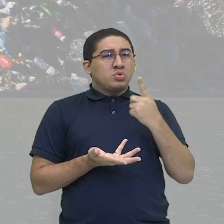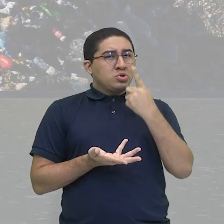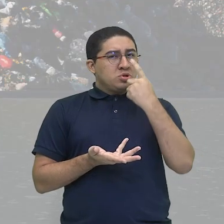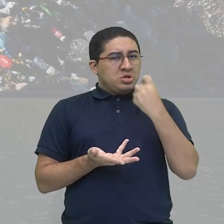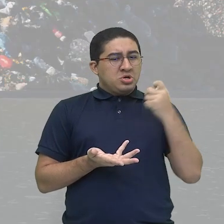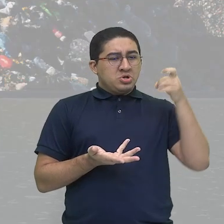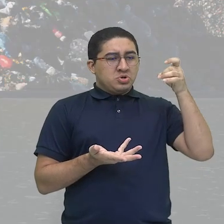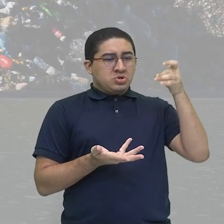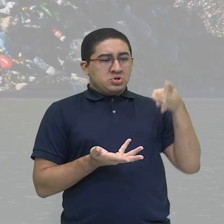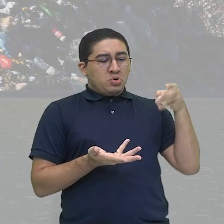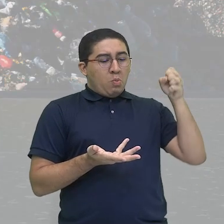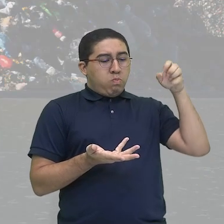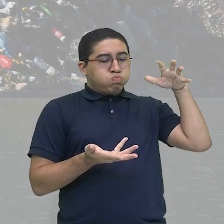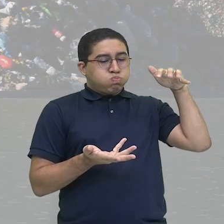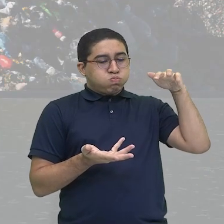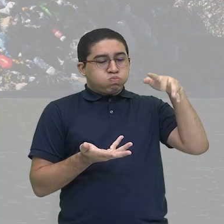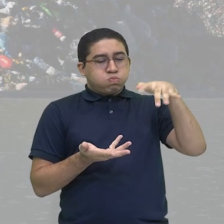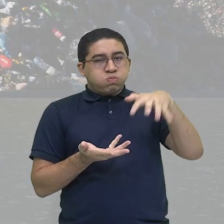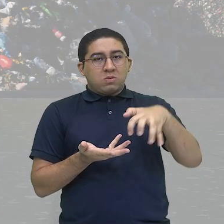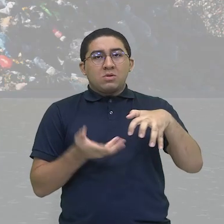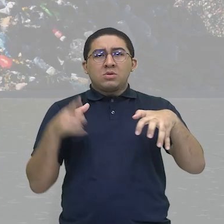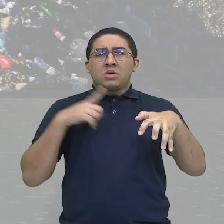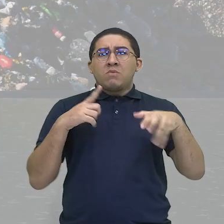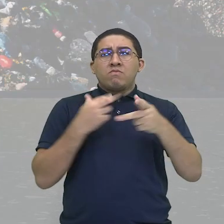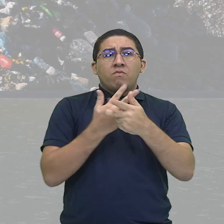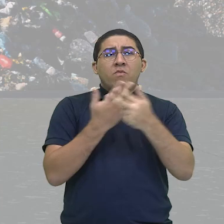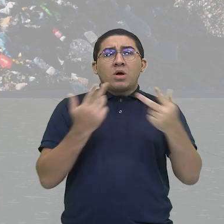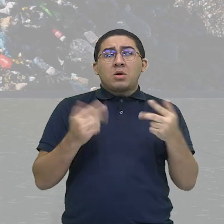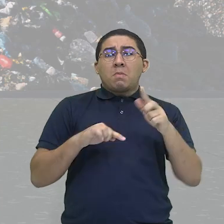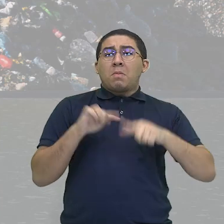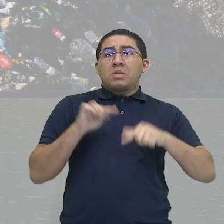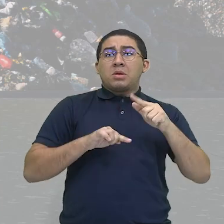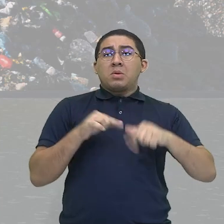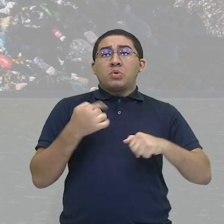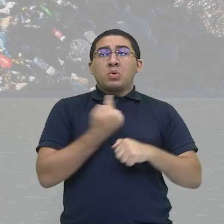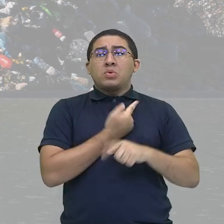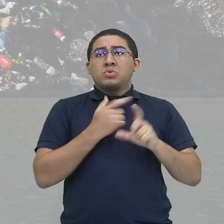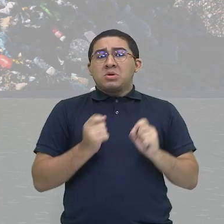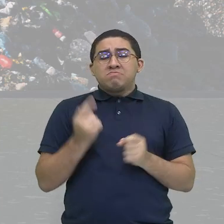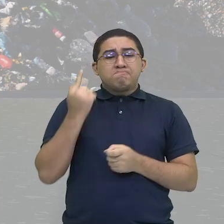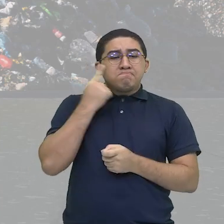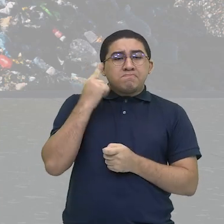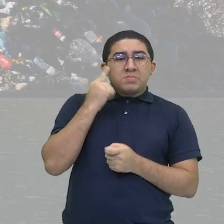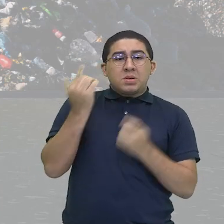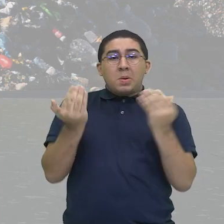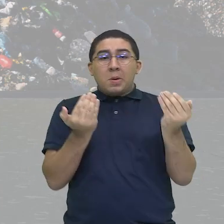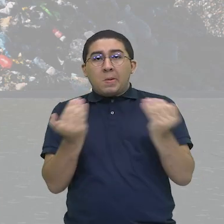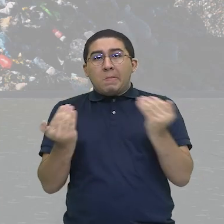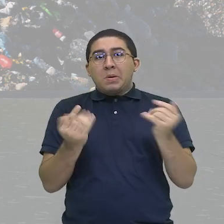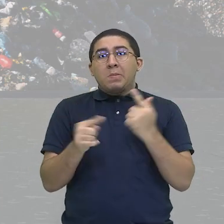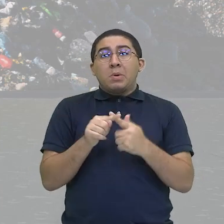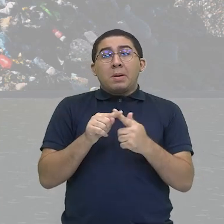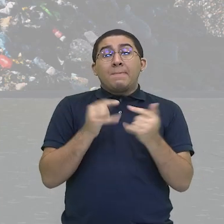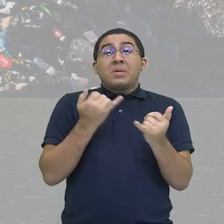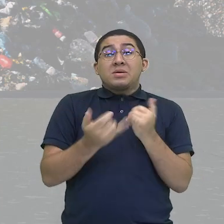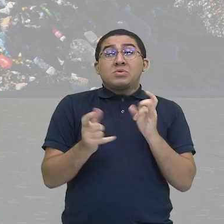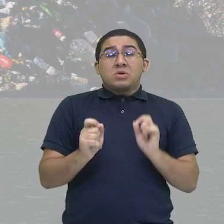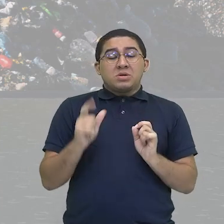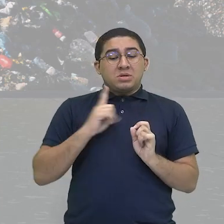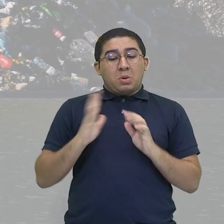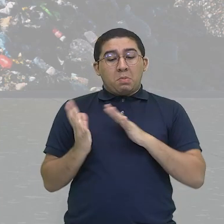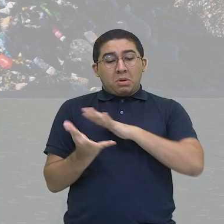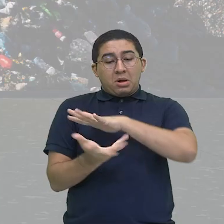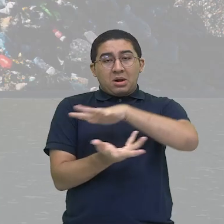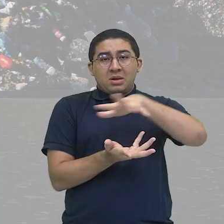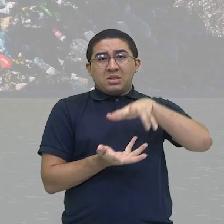consumo que a gente tem produzido de resíduos, a gente faz essa analogia, como se o planeta ele estivesse sendo enterrado